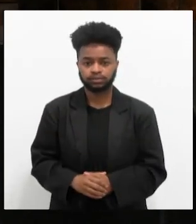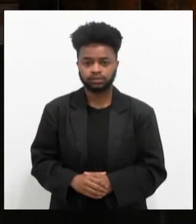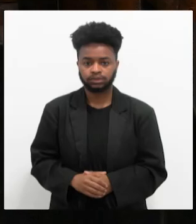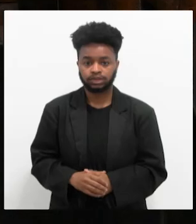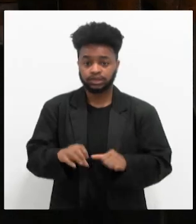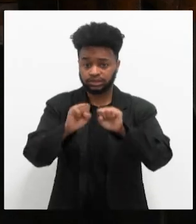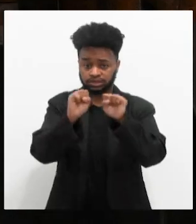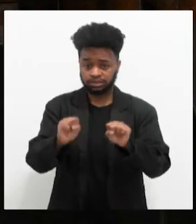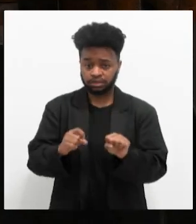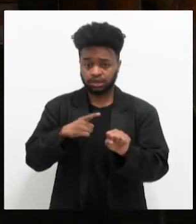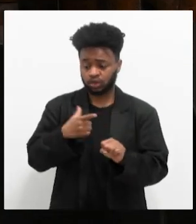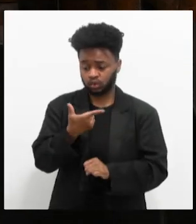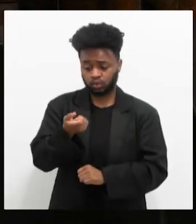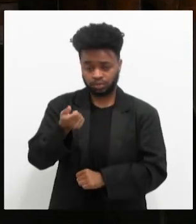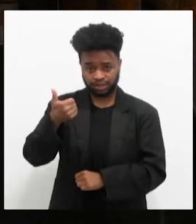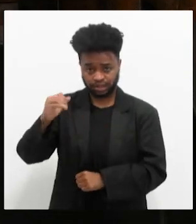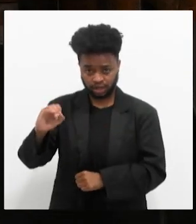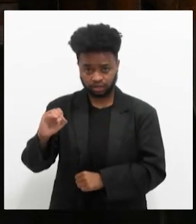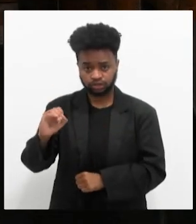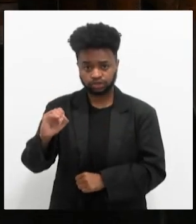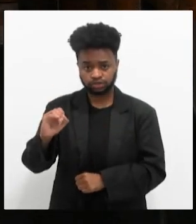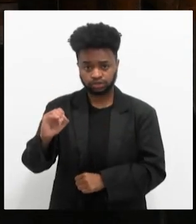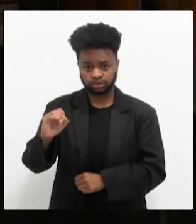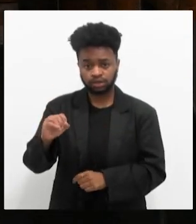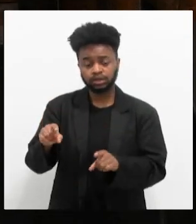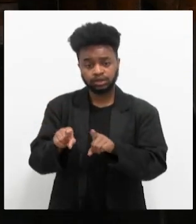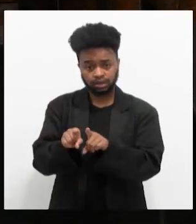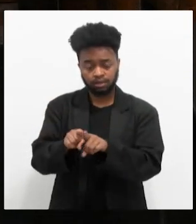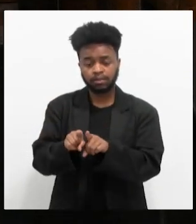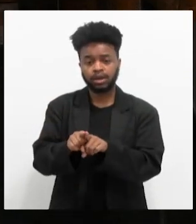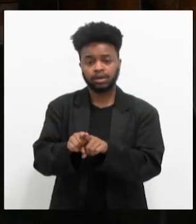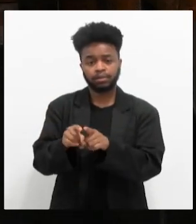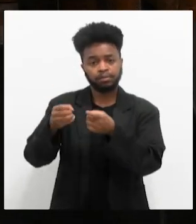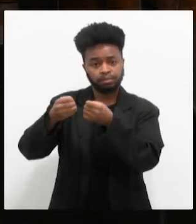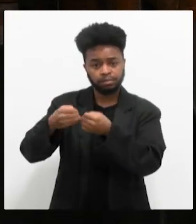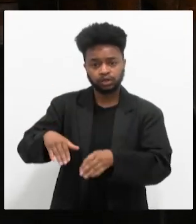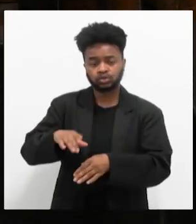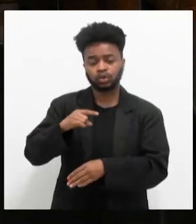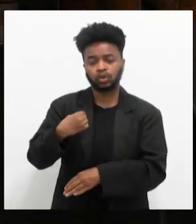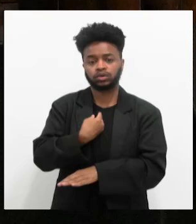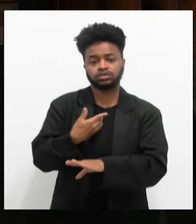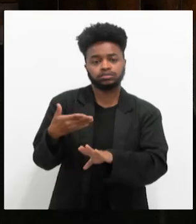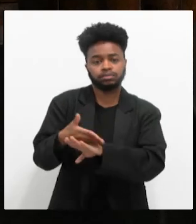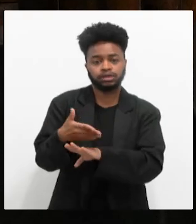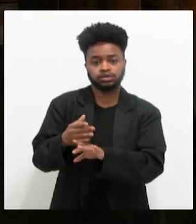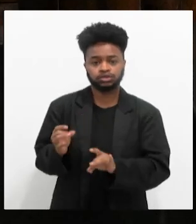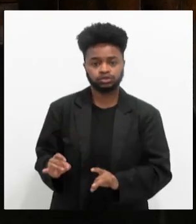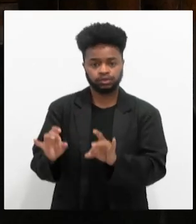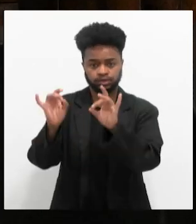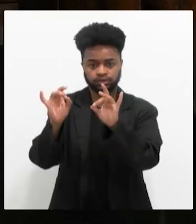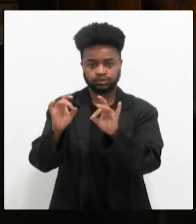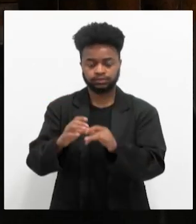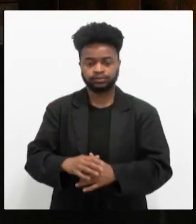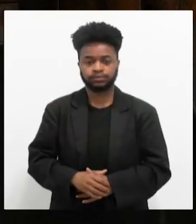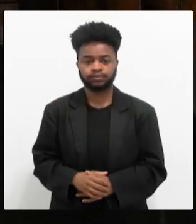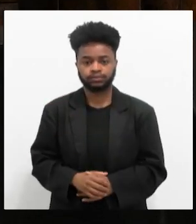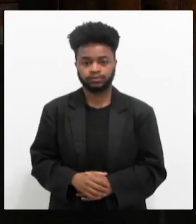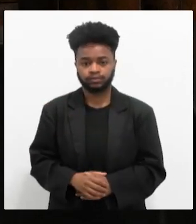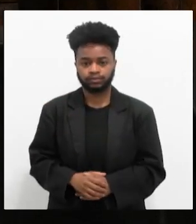de 2010, quando também tungaram a nossa participação especial,